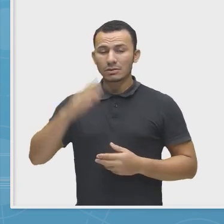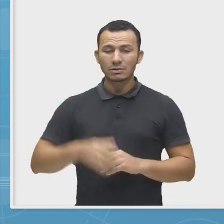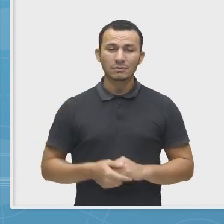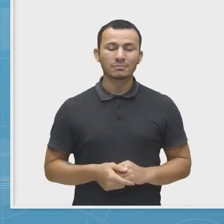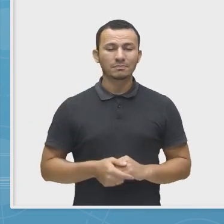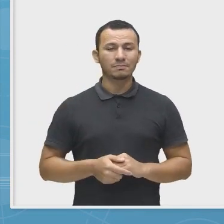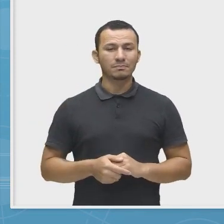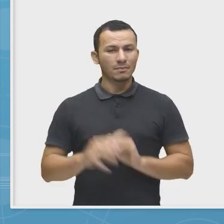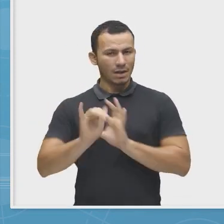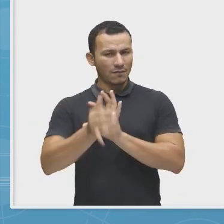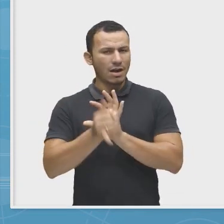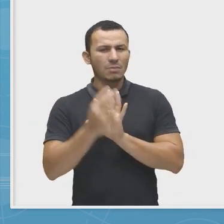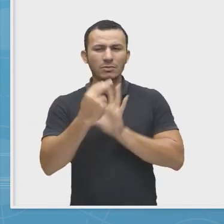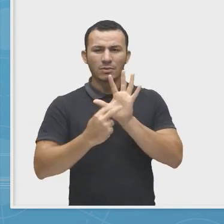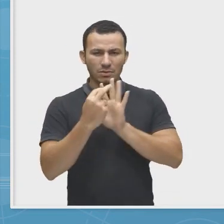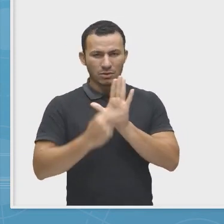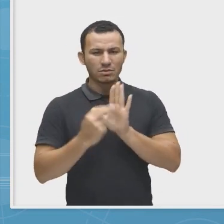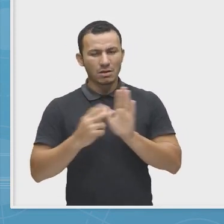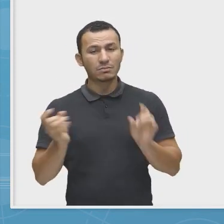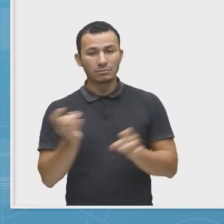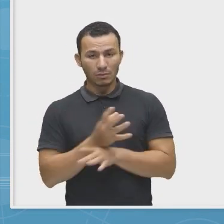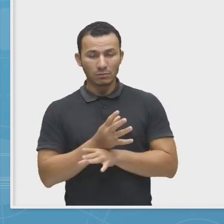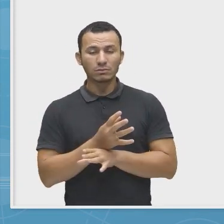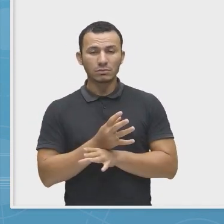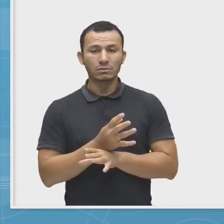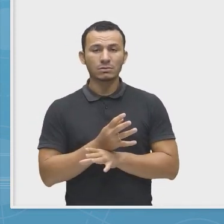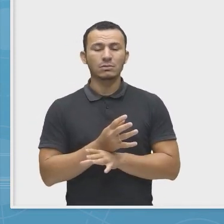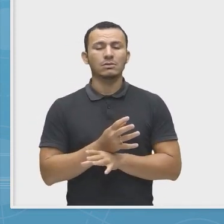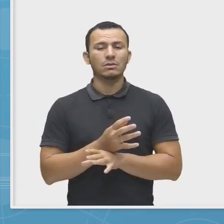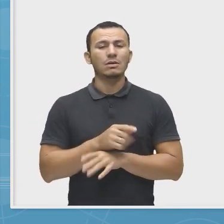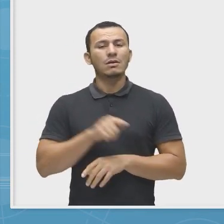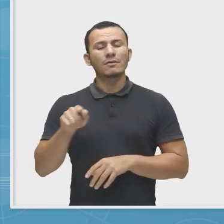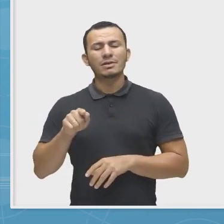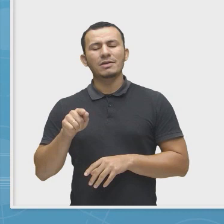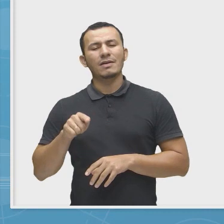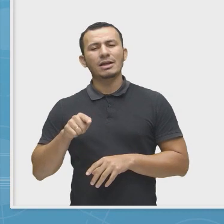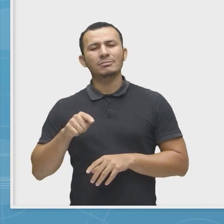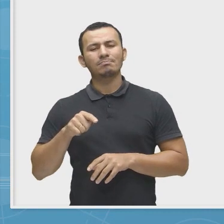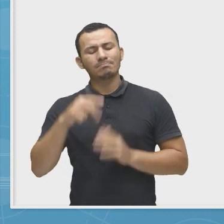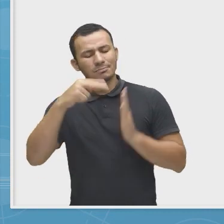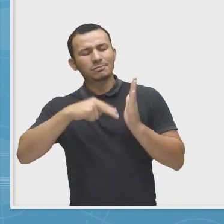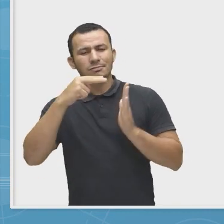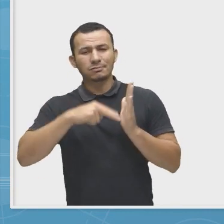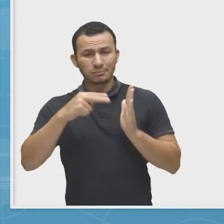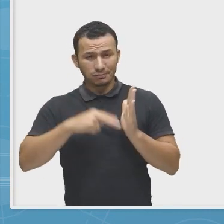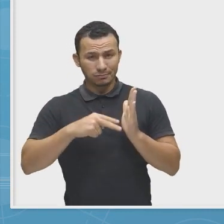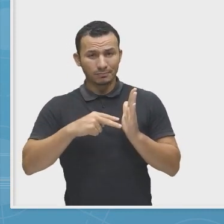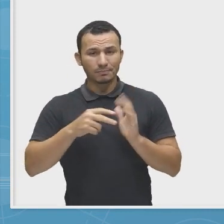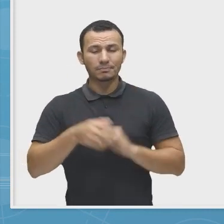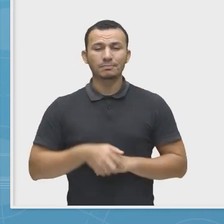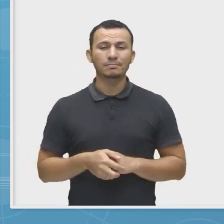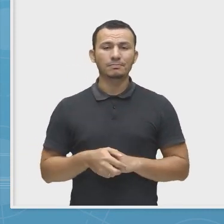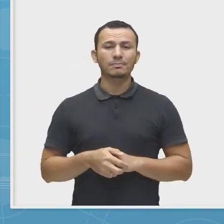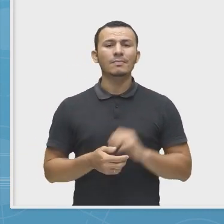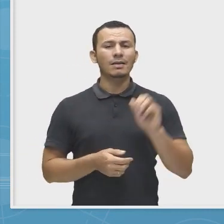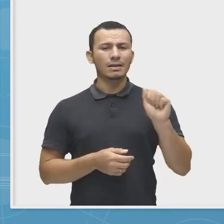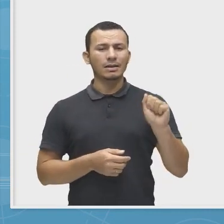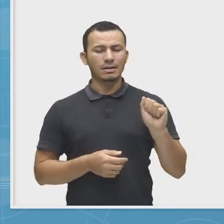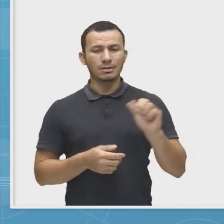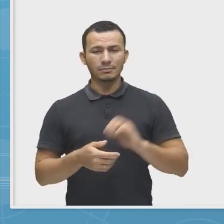da fábula lá que foi lida, né, o texto. Vamos analisar essa primeira questão, aliás, a primeira